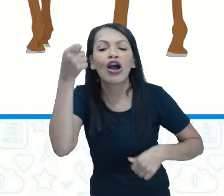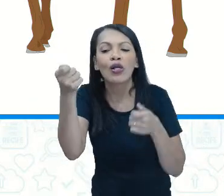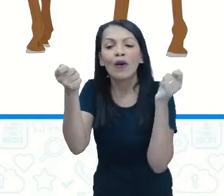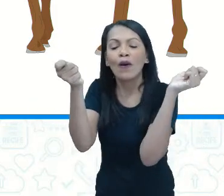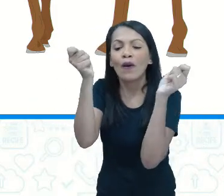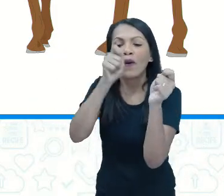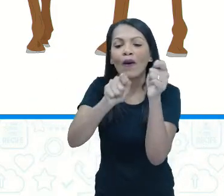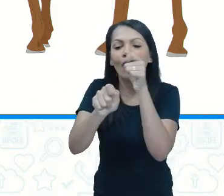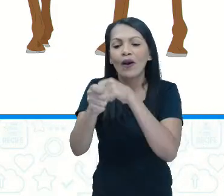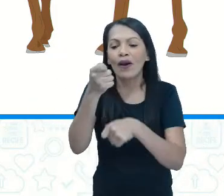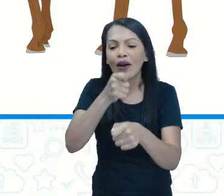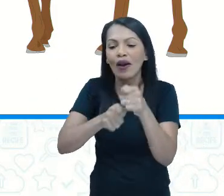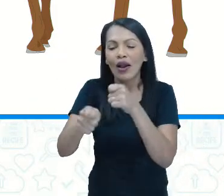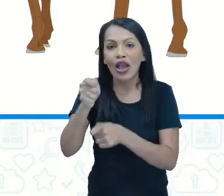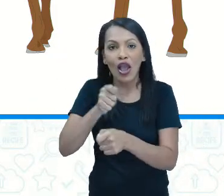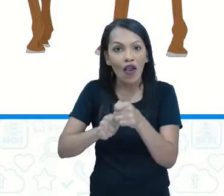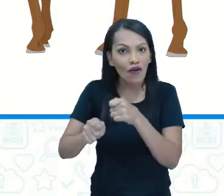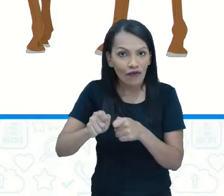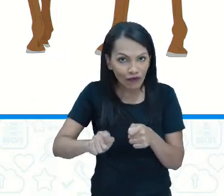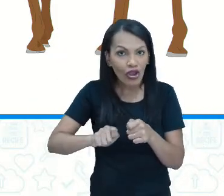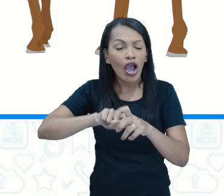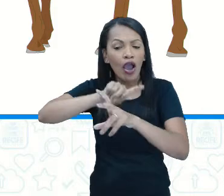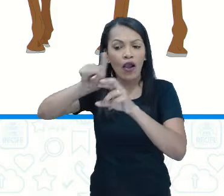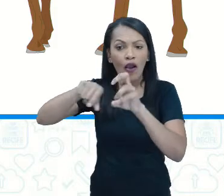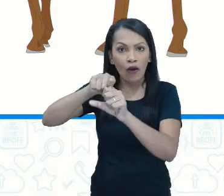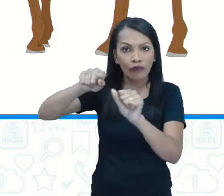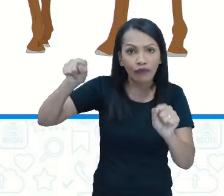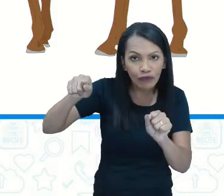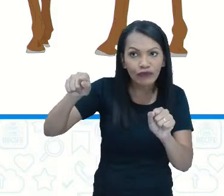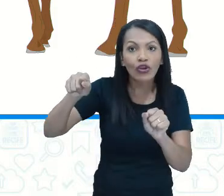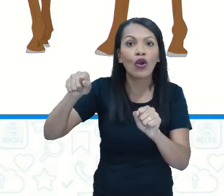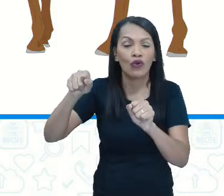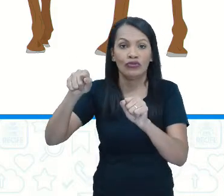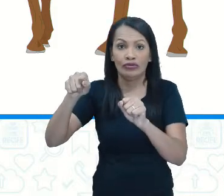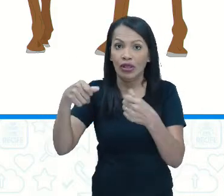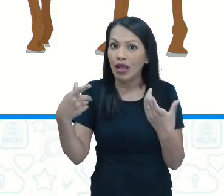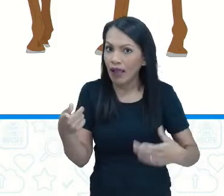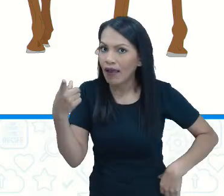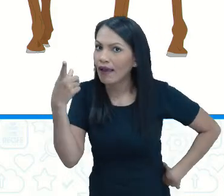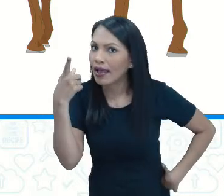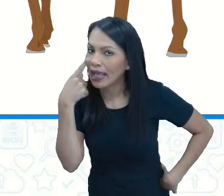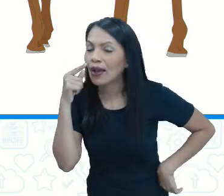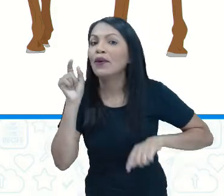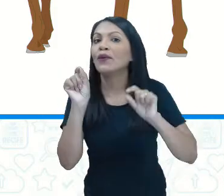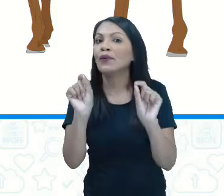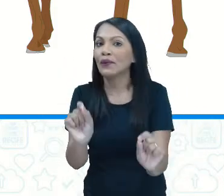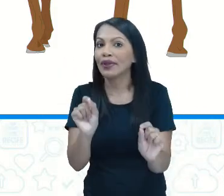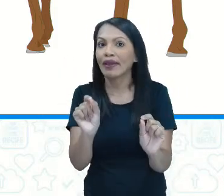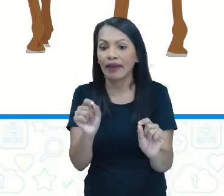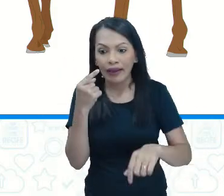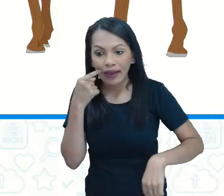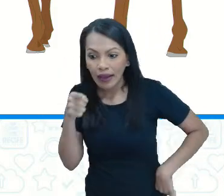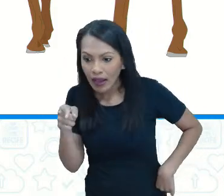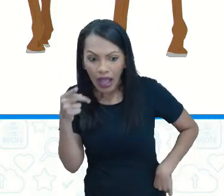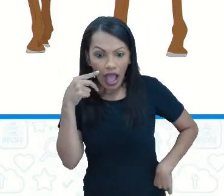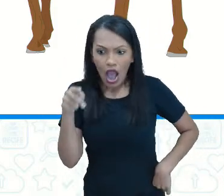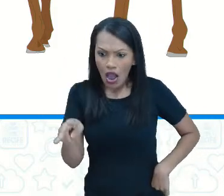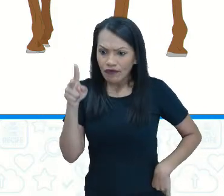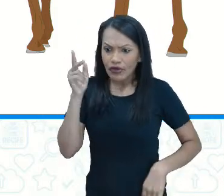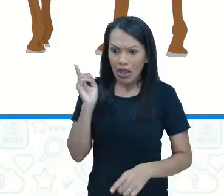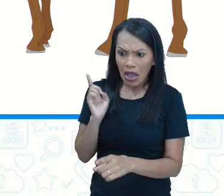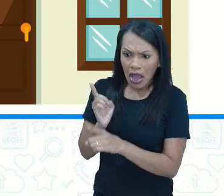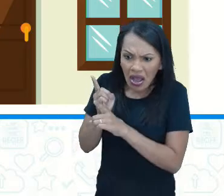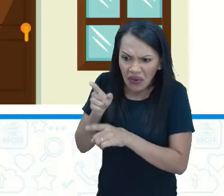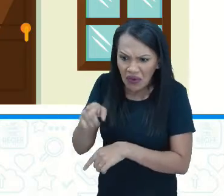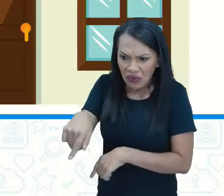noite, dando nós e fazendo tranças. Esses são sinais de que o Saci passou por